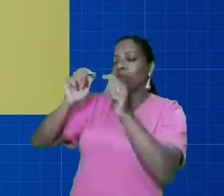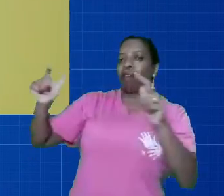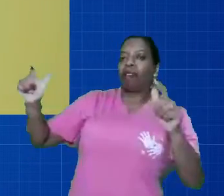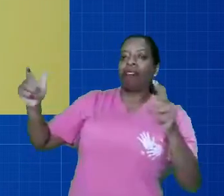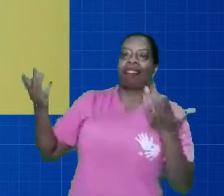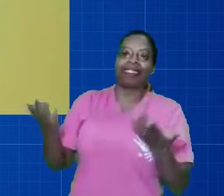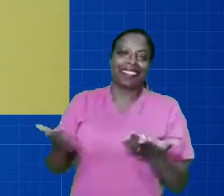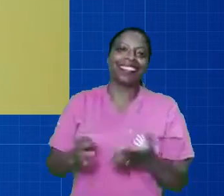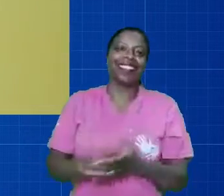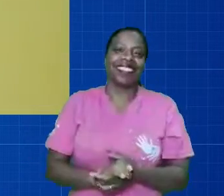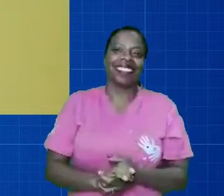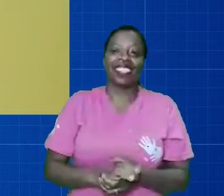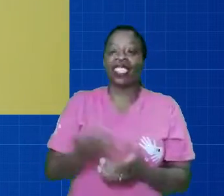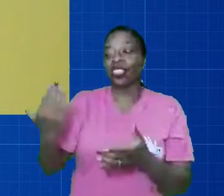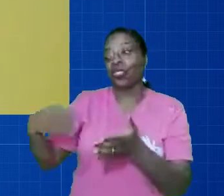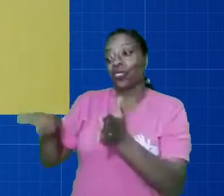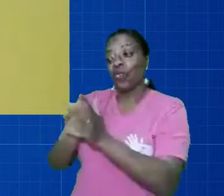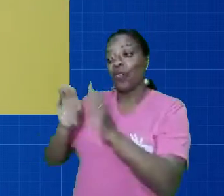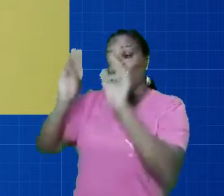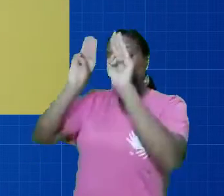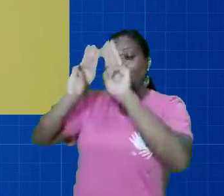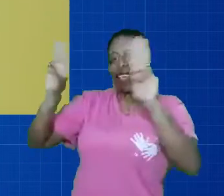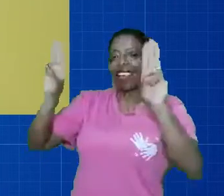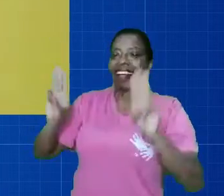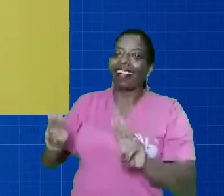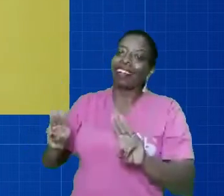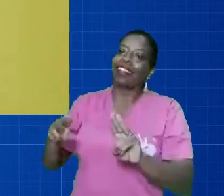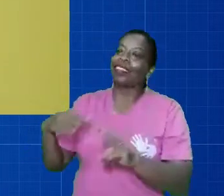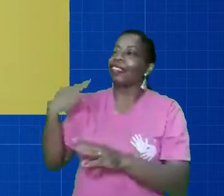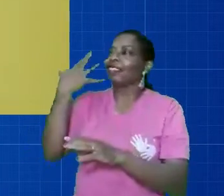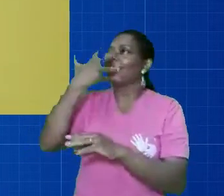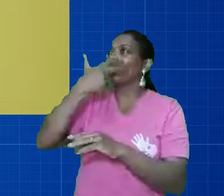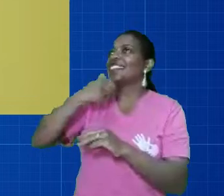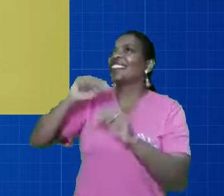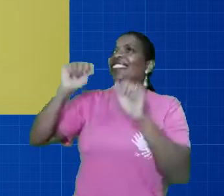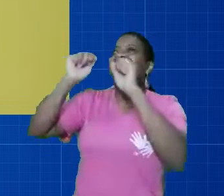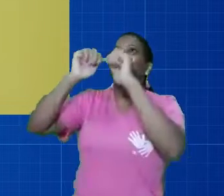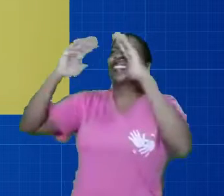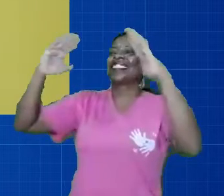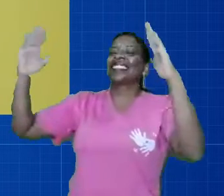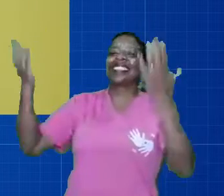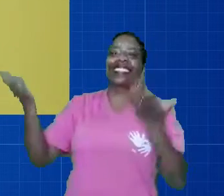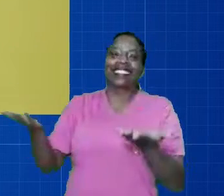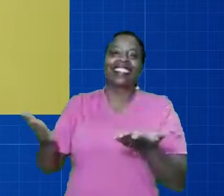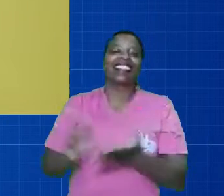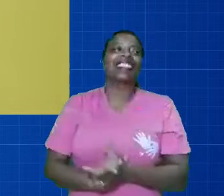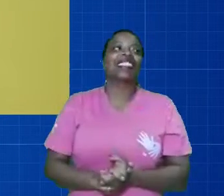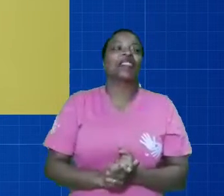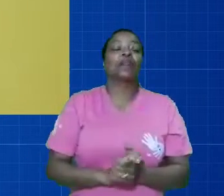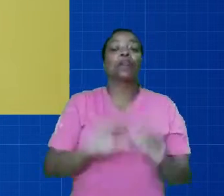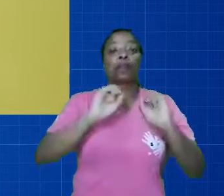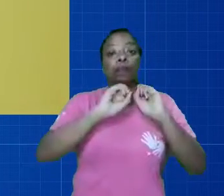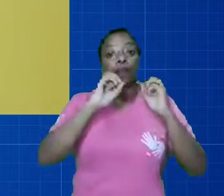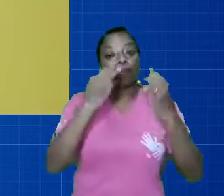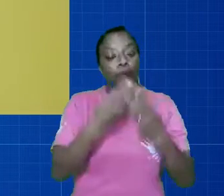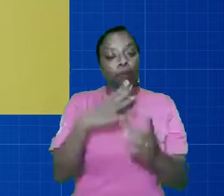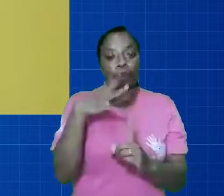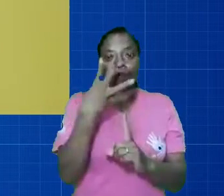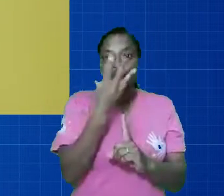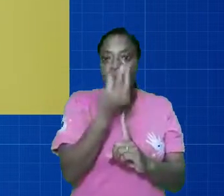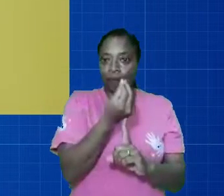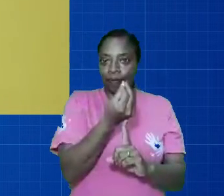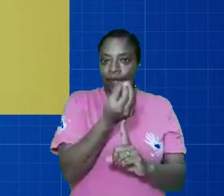no museu, ah, o céu era o limite para nós, né? Então, a oficina de artes era um espaço